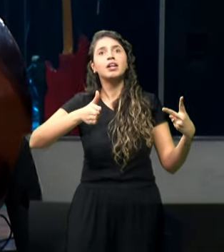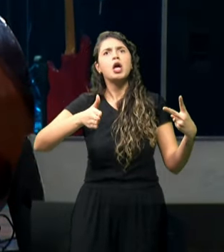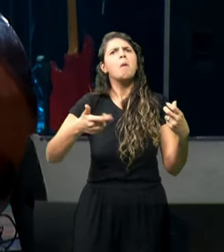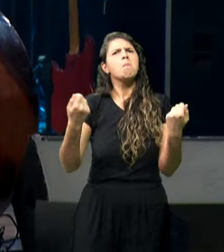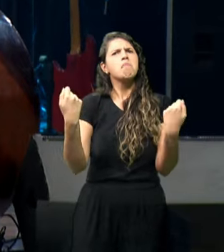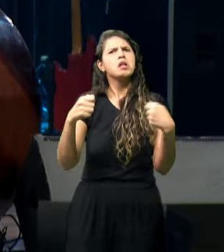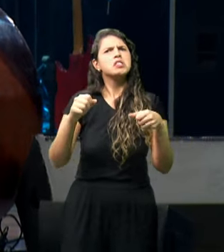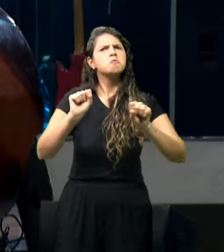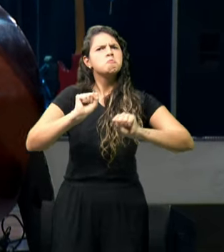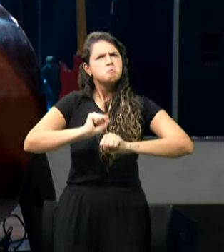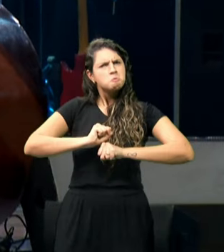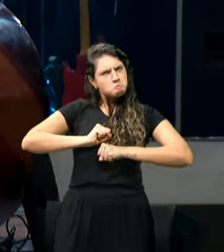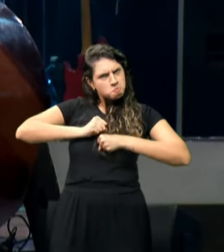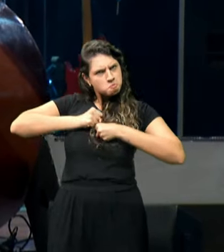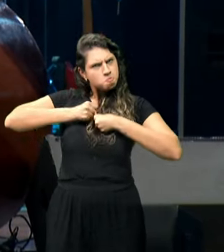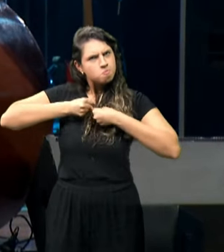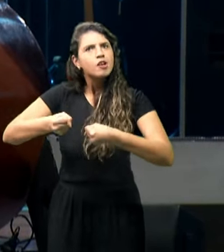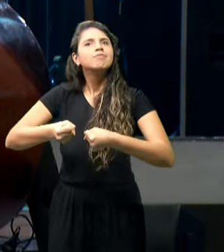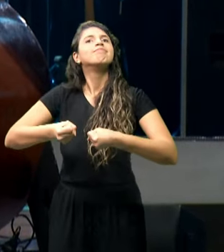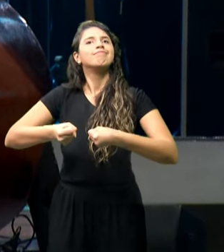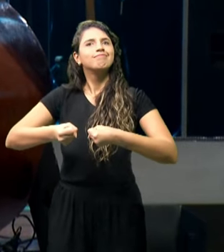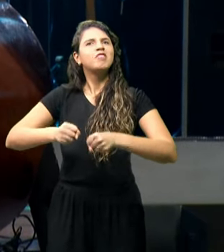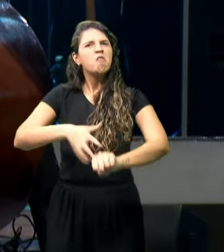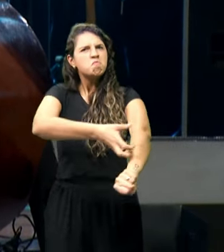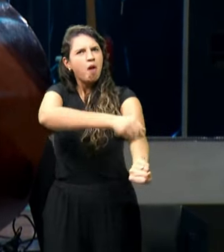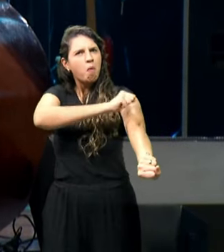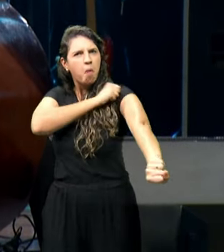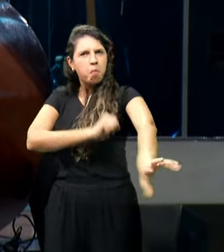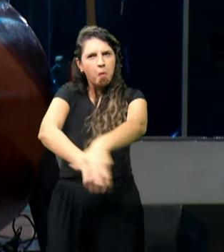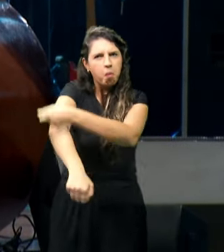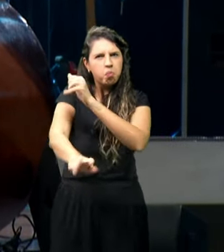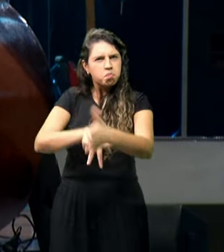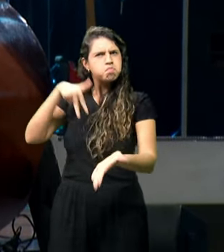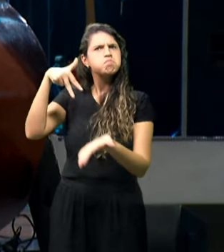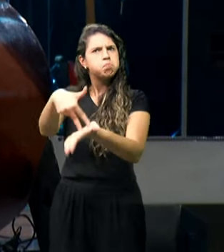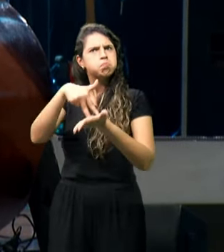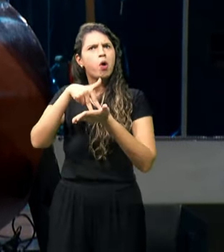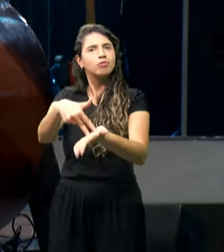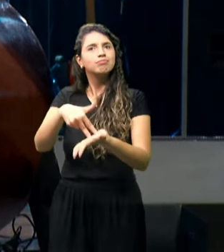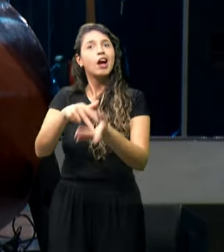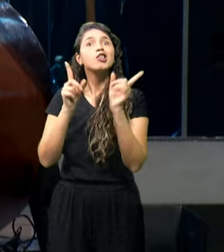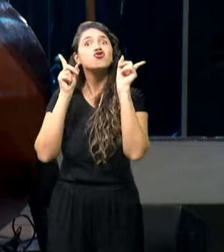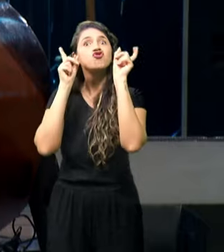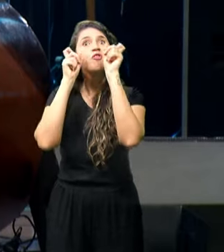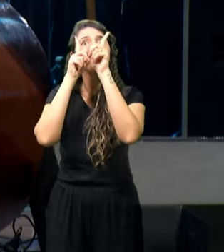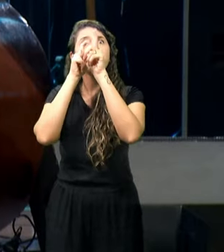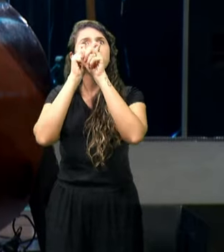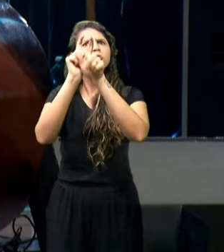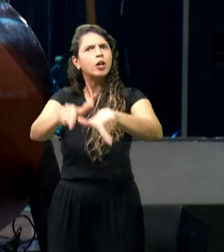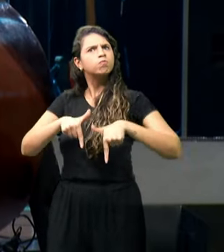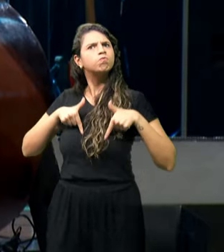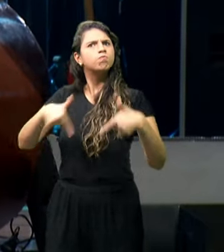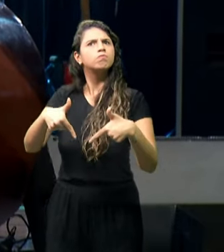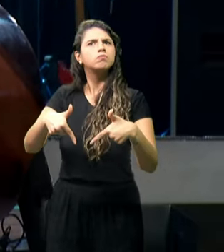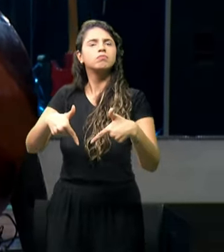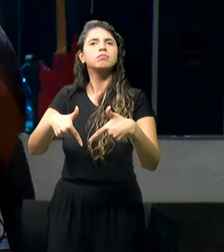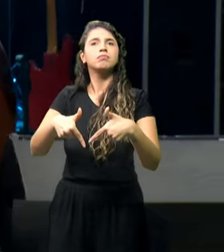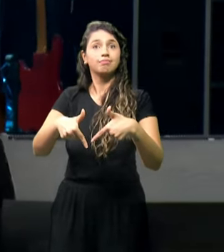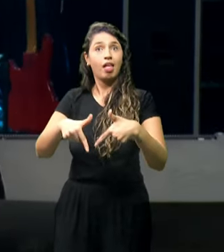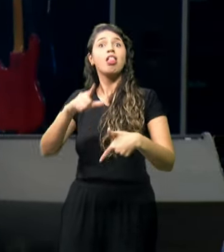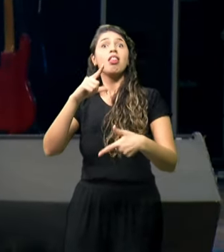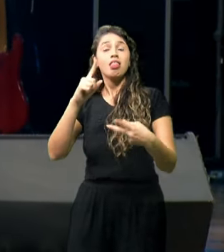Predisposição para enfrentar a adversidade. Vai ter gente contra o teu sonho. Vai ter gente